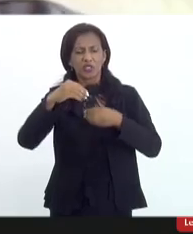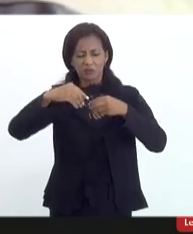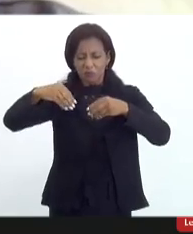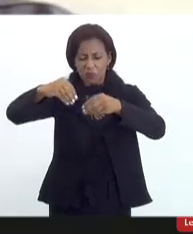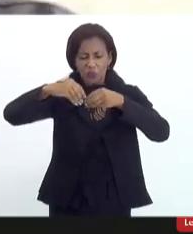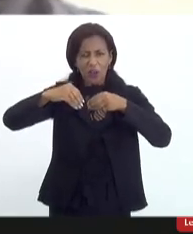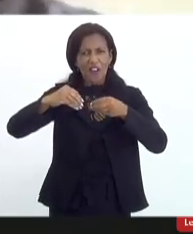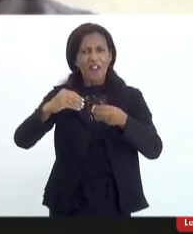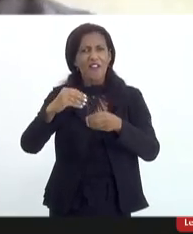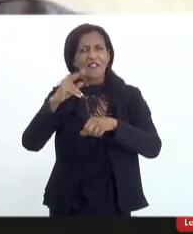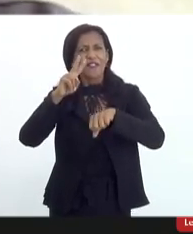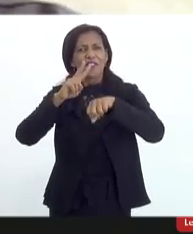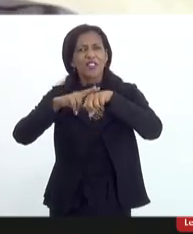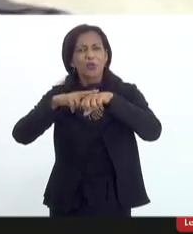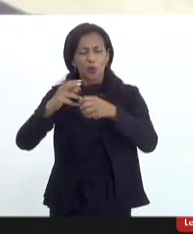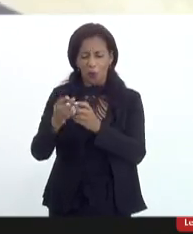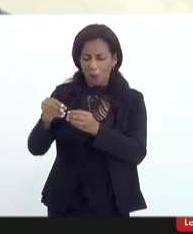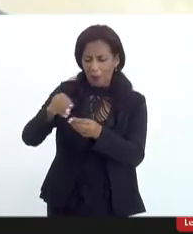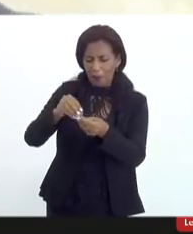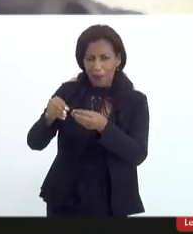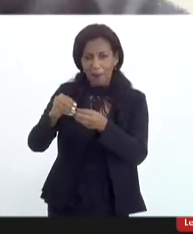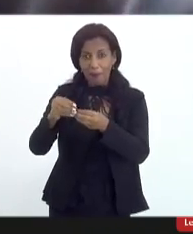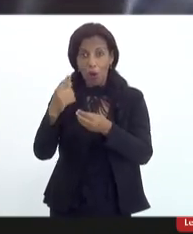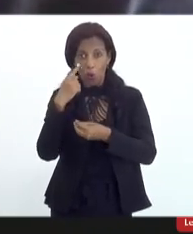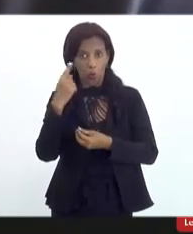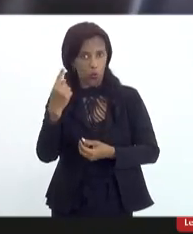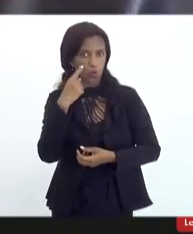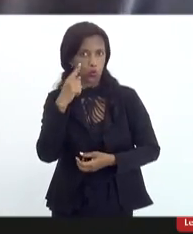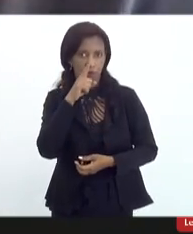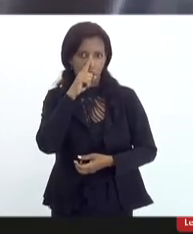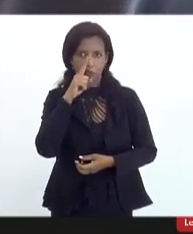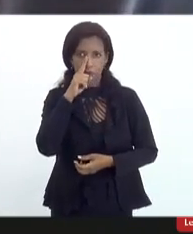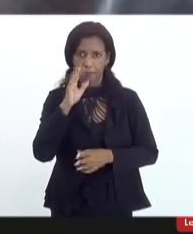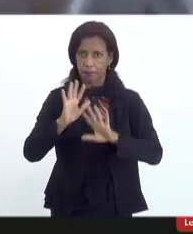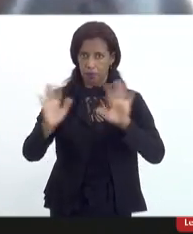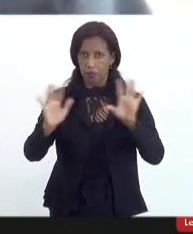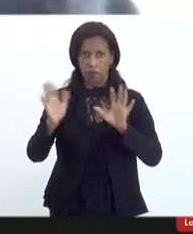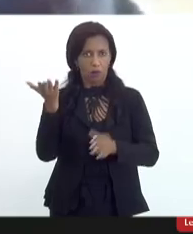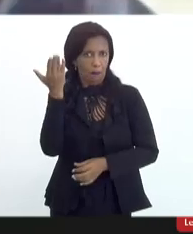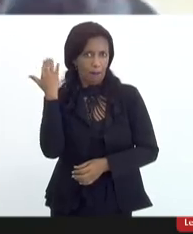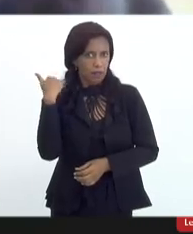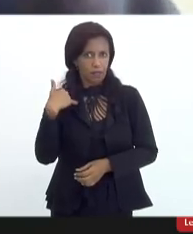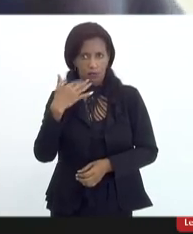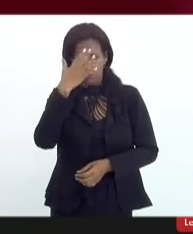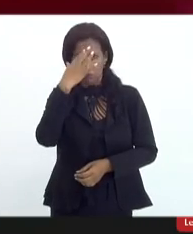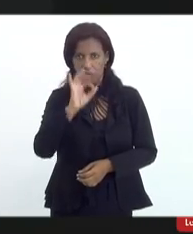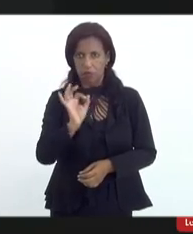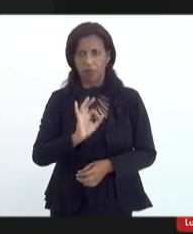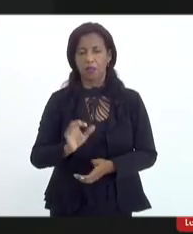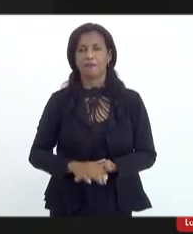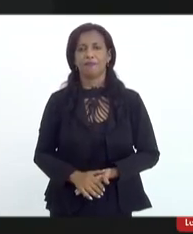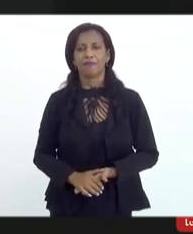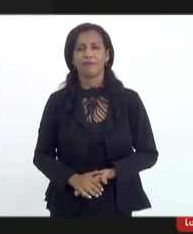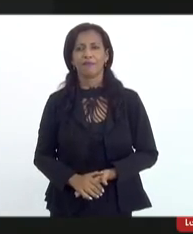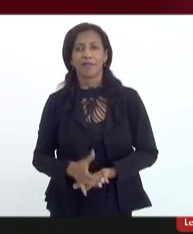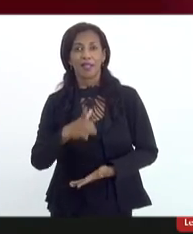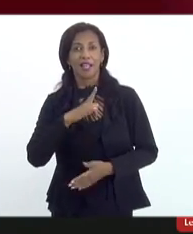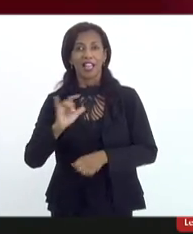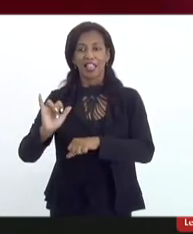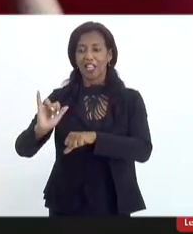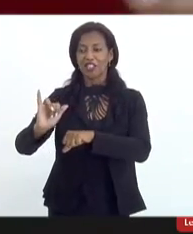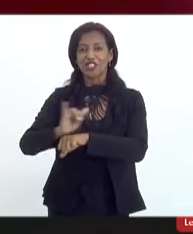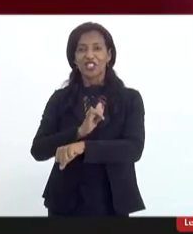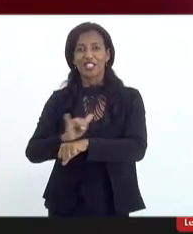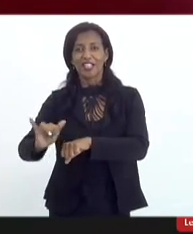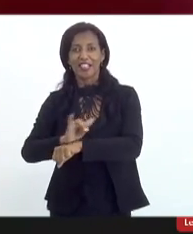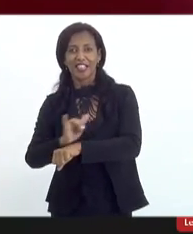naquela época. Hoje em dia é que eu vejo o tamanho do perigo disso, né? Não havia. Não, e toda uma estratégia, né? Tinha alguém que fazia